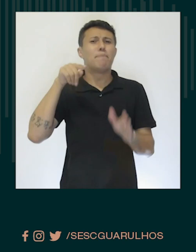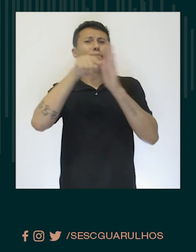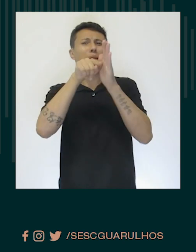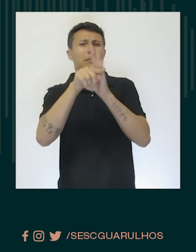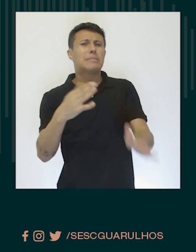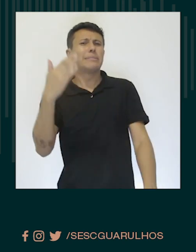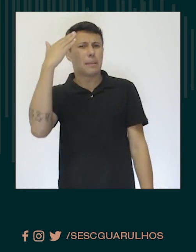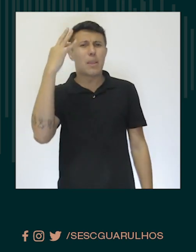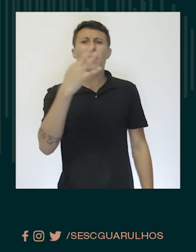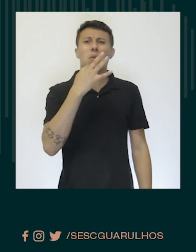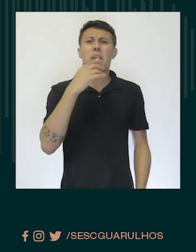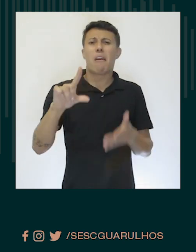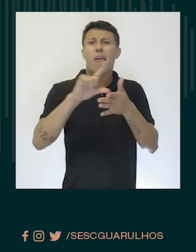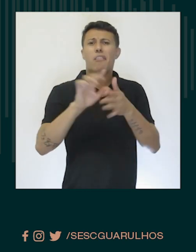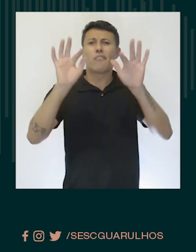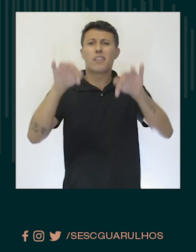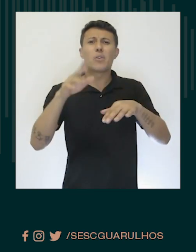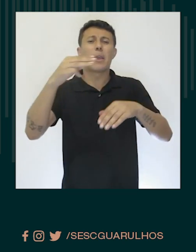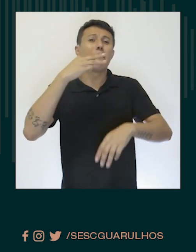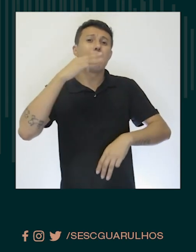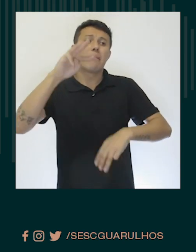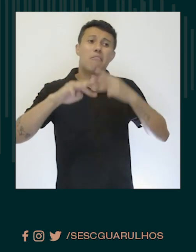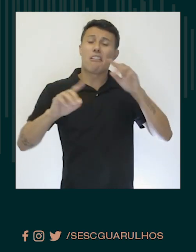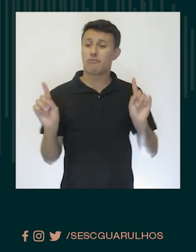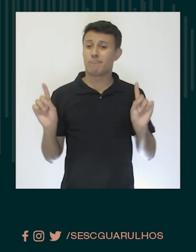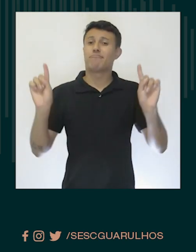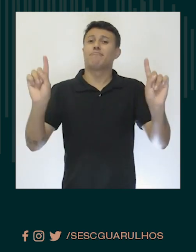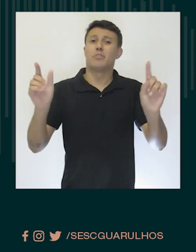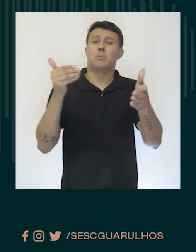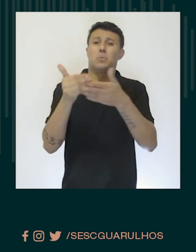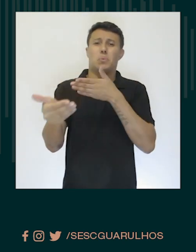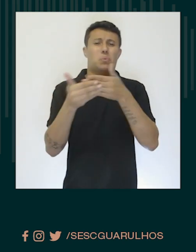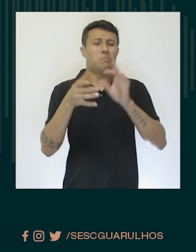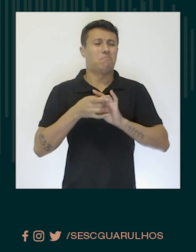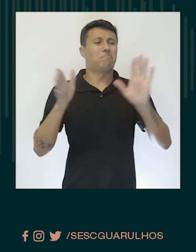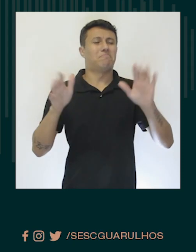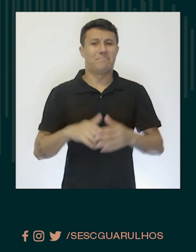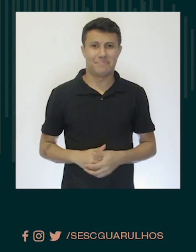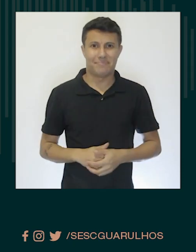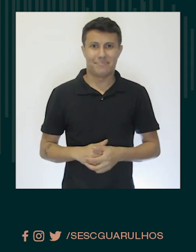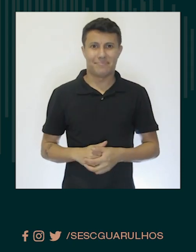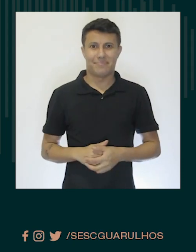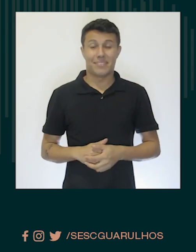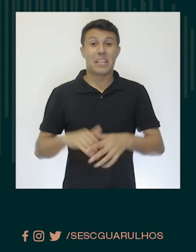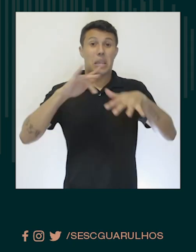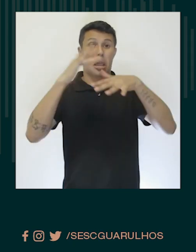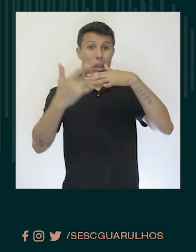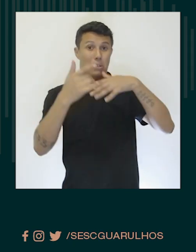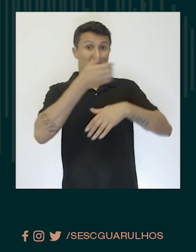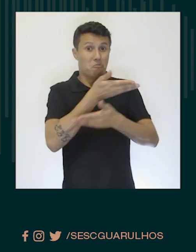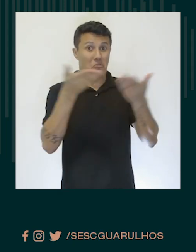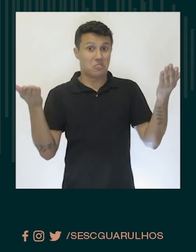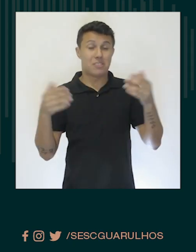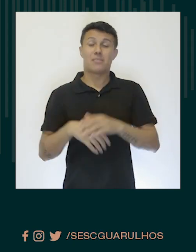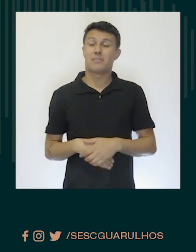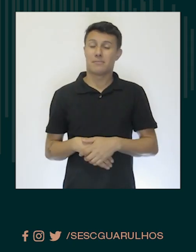uma mensagem, qualquer uma, e as redes sociais de vocês, para a galera procurar saber mais